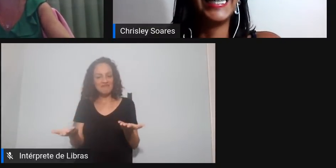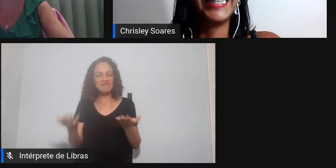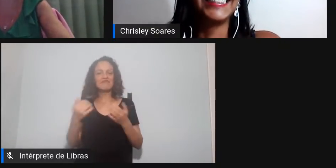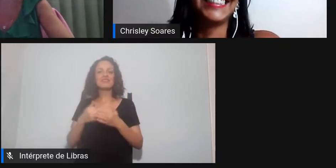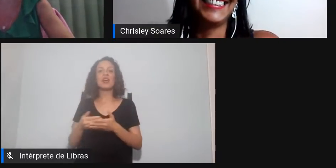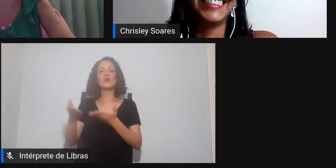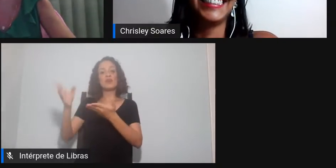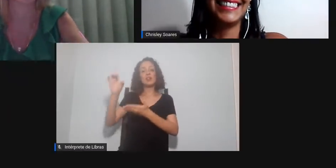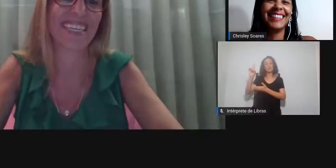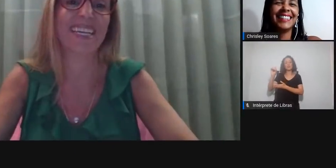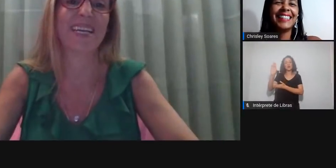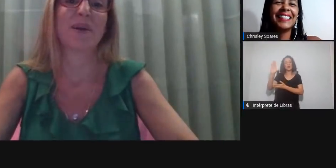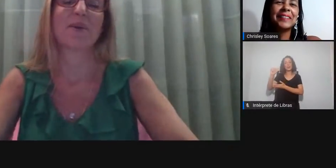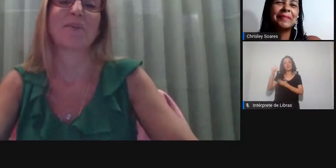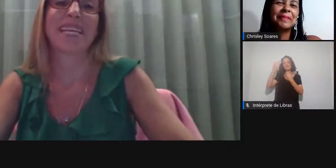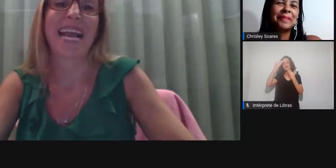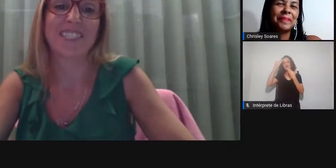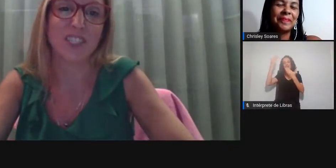palavra.